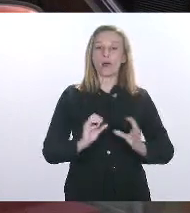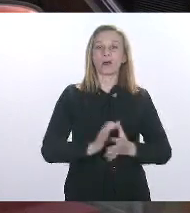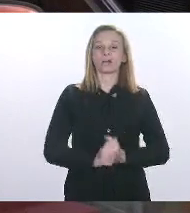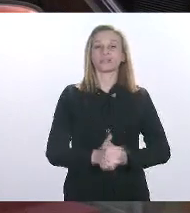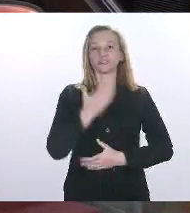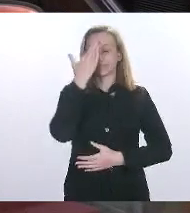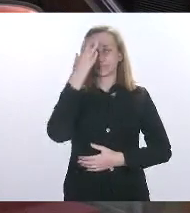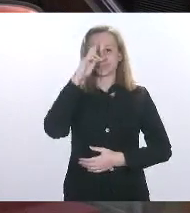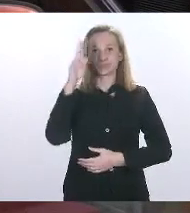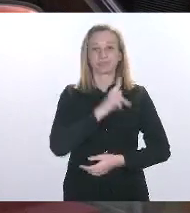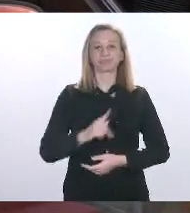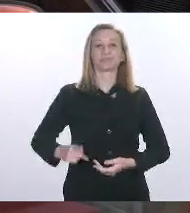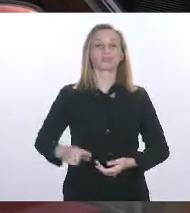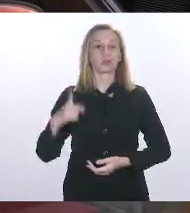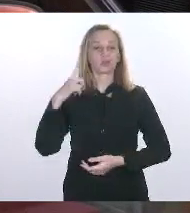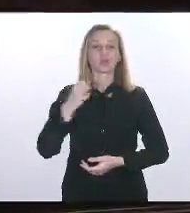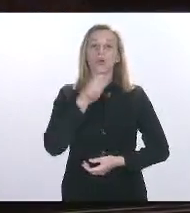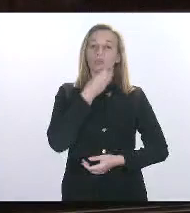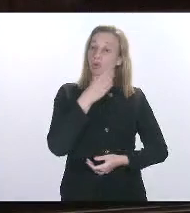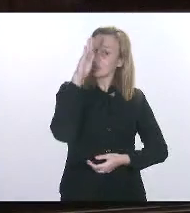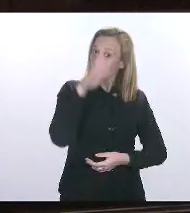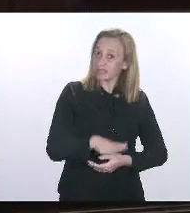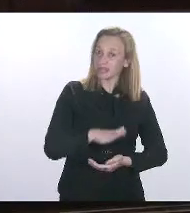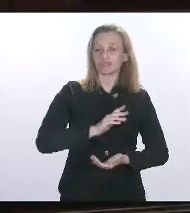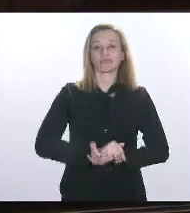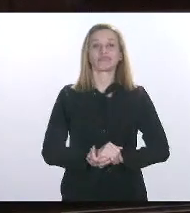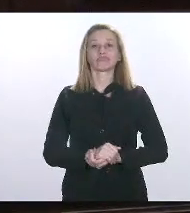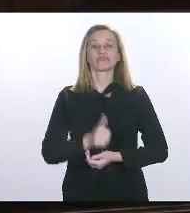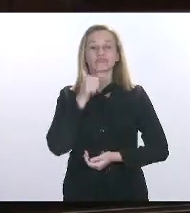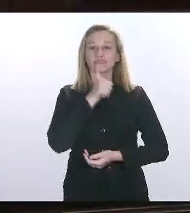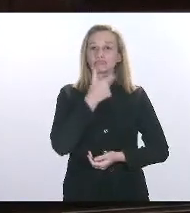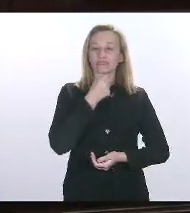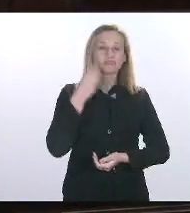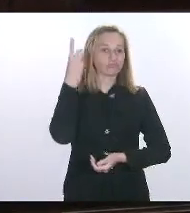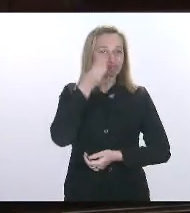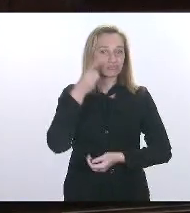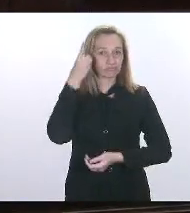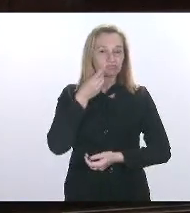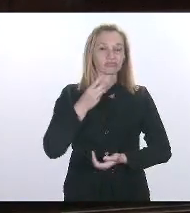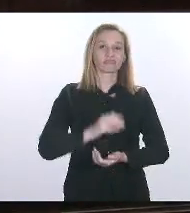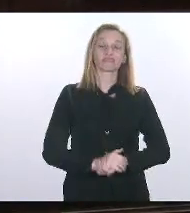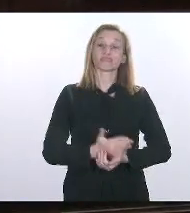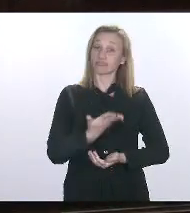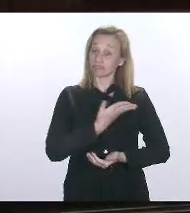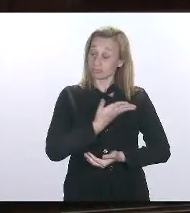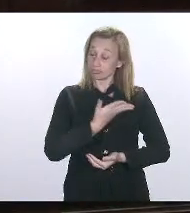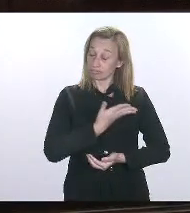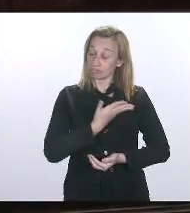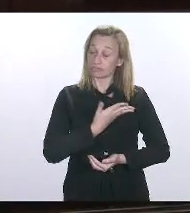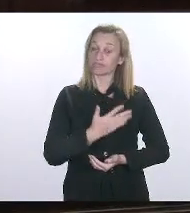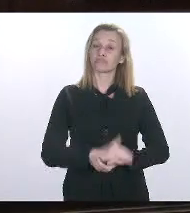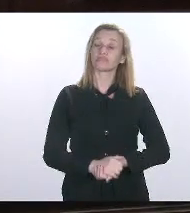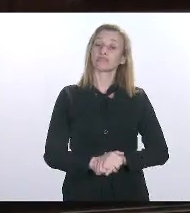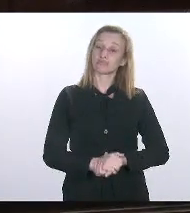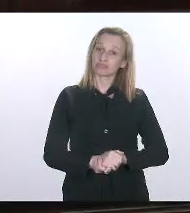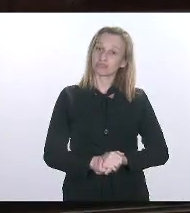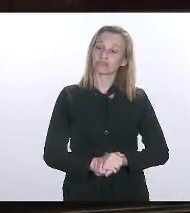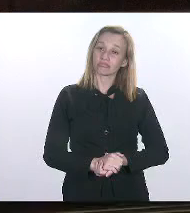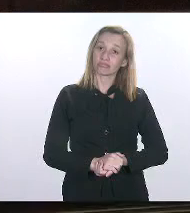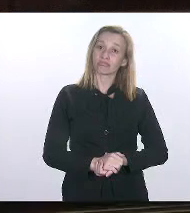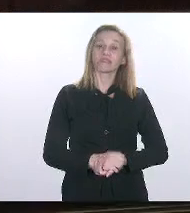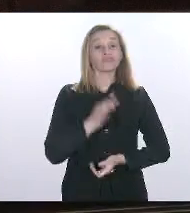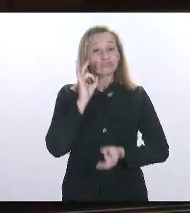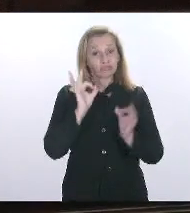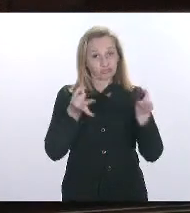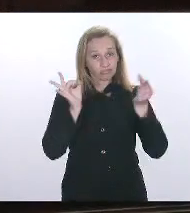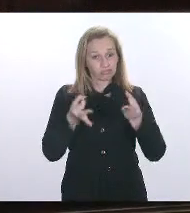Obrigado, presidente. Boa tarde, senhoras e senhores deputados, nobres colegas e amigos. eu tenho certeza